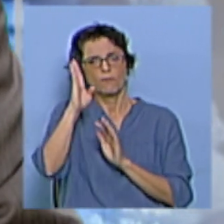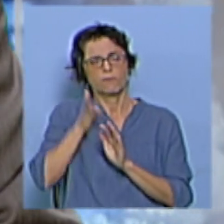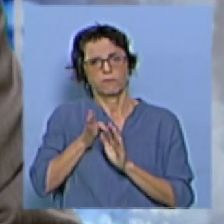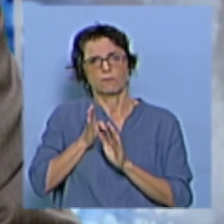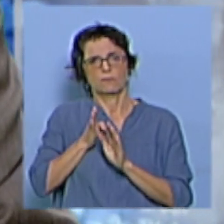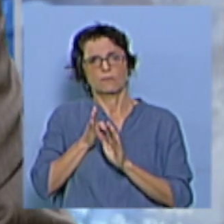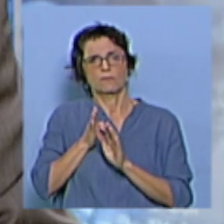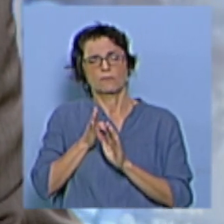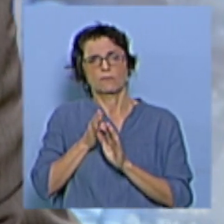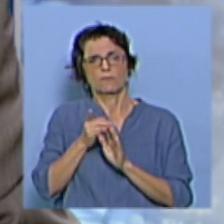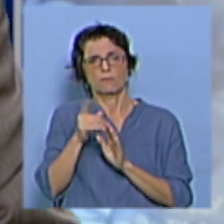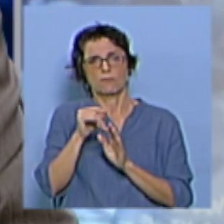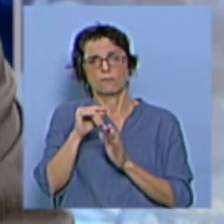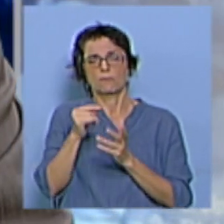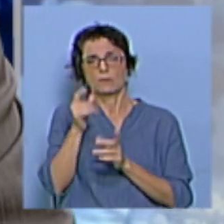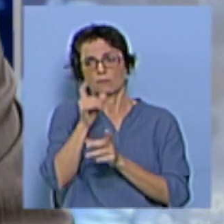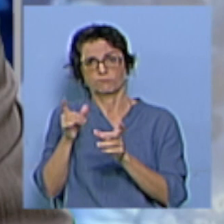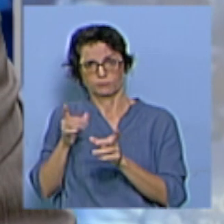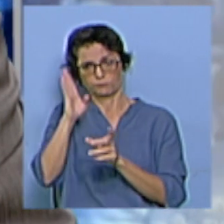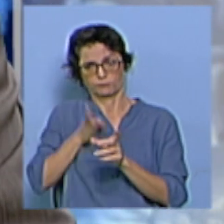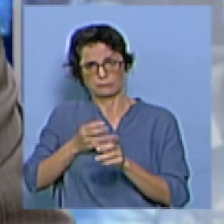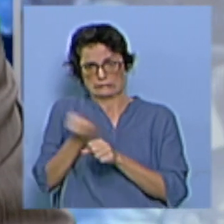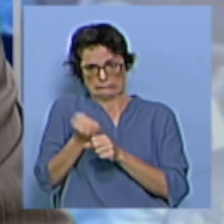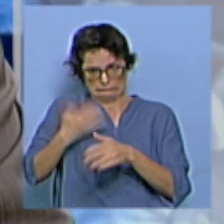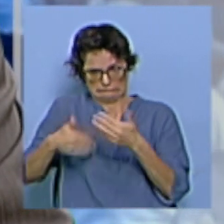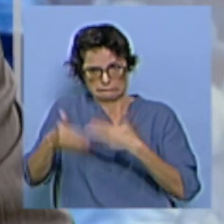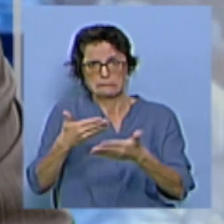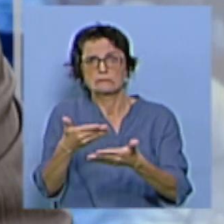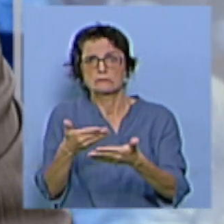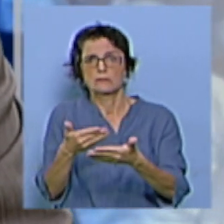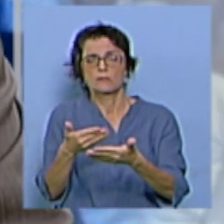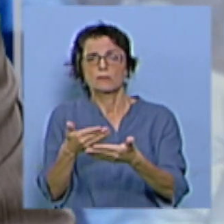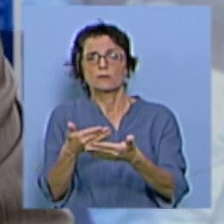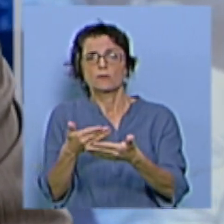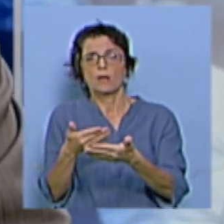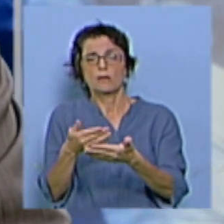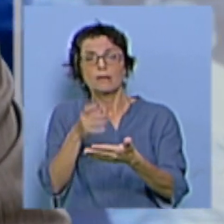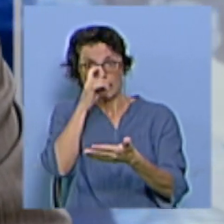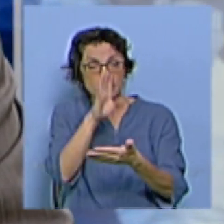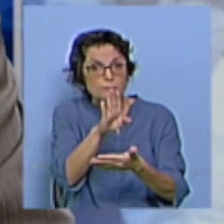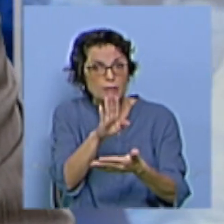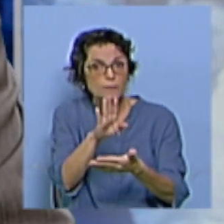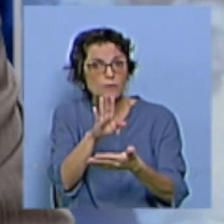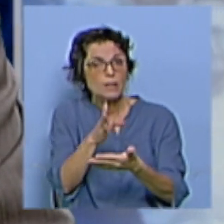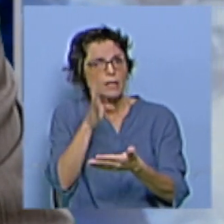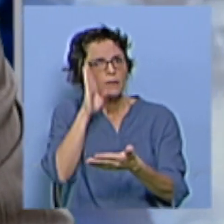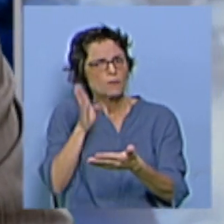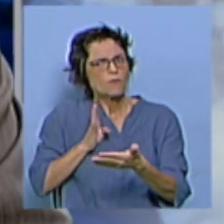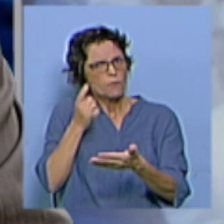uma ação, ou os militares, e não nos esqueçamos de que, por exemplo, as forças especiais